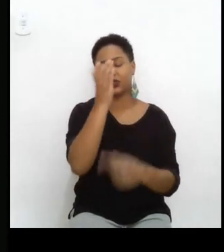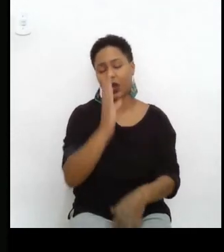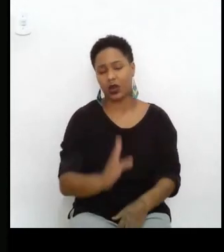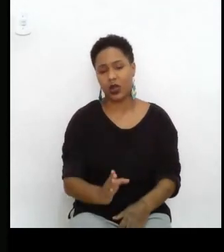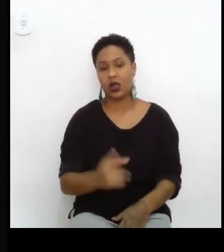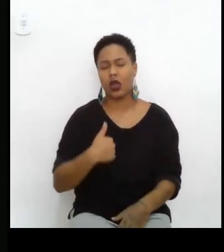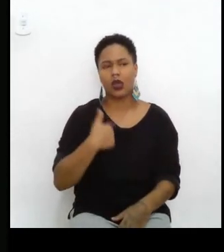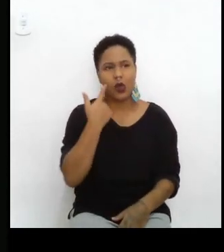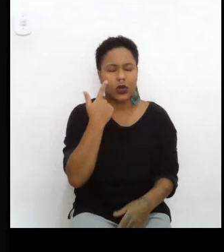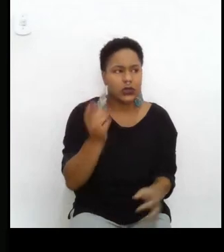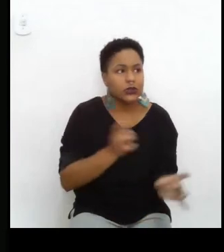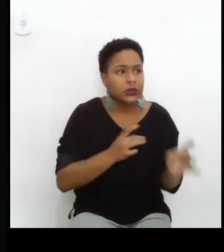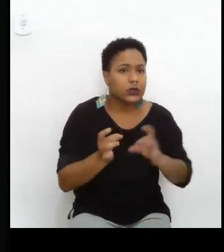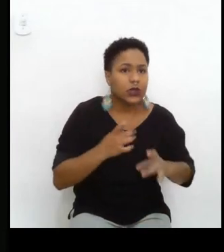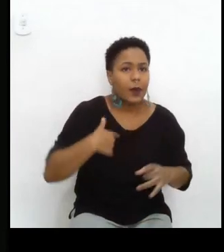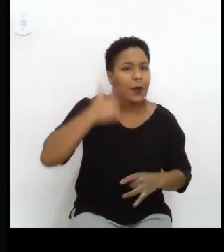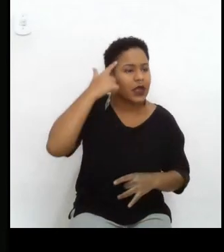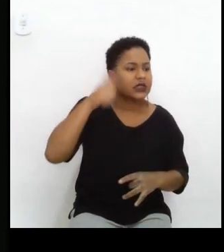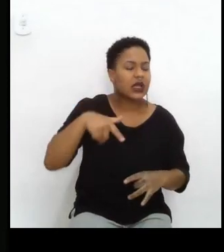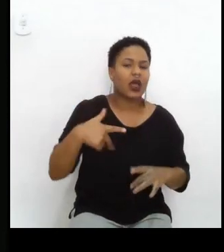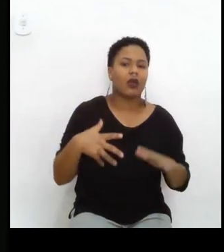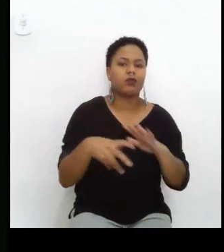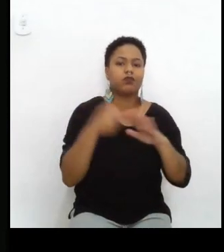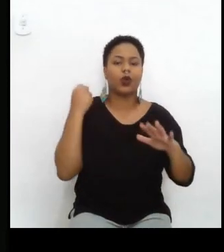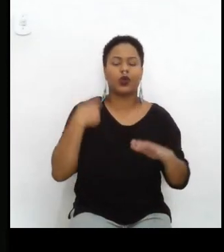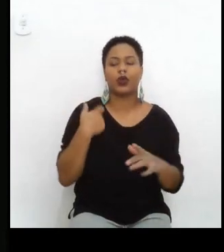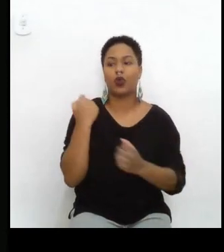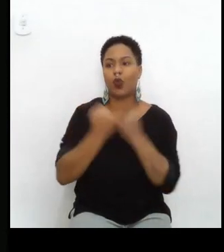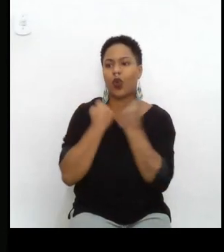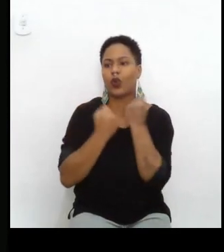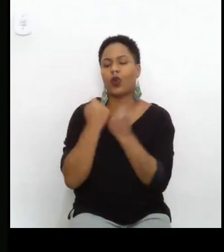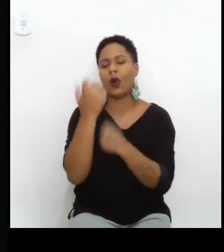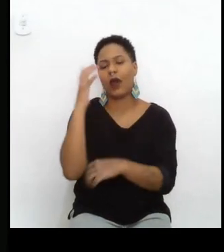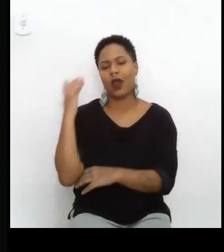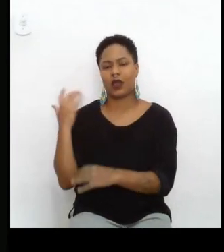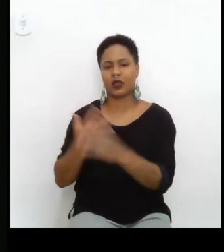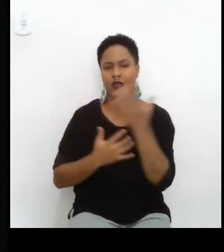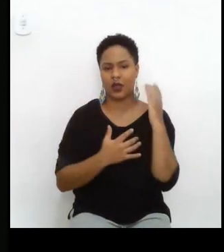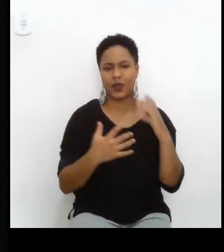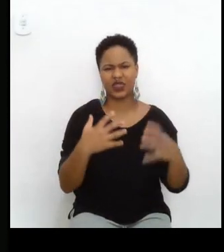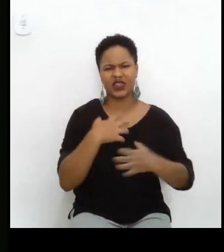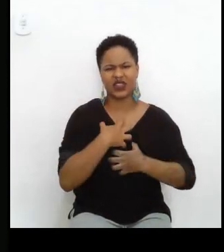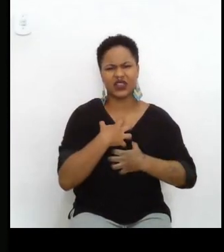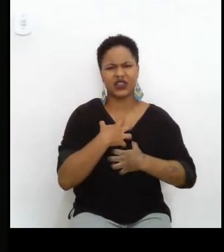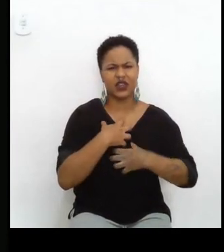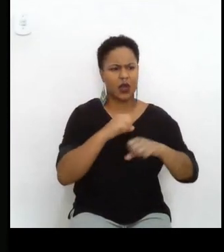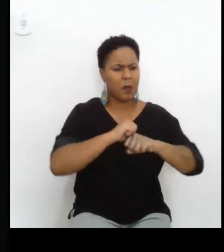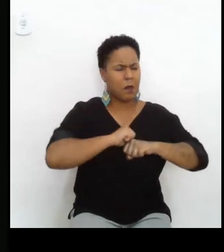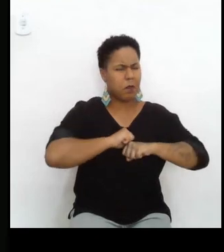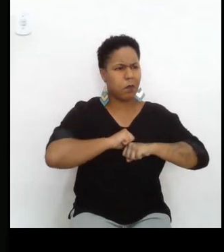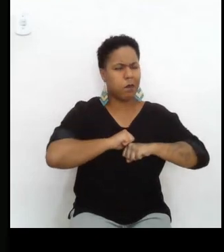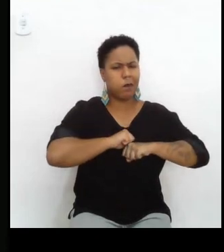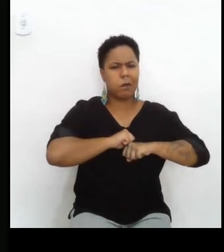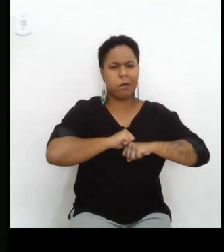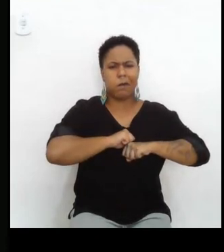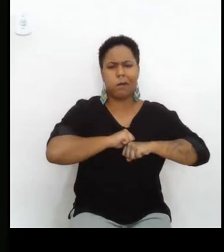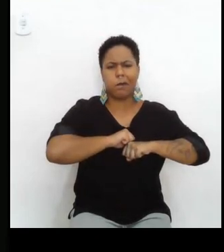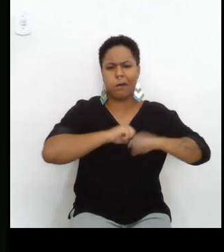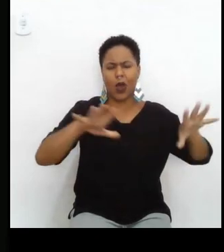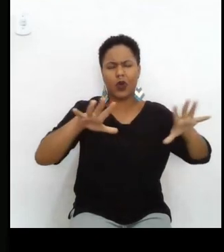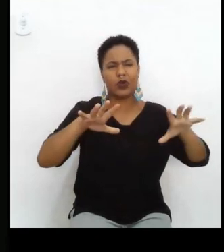tão paranoico de pensei que era uma emboscada e sair correndo pela Mata porque a pressão de uma bomba sônica o exame de mais